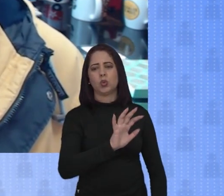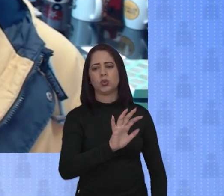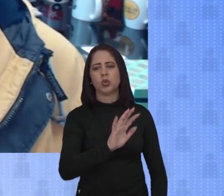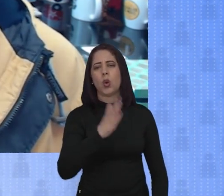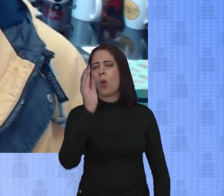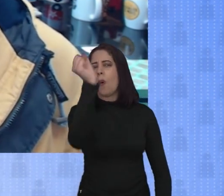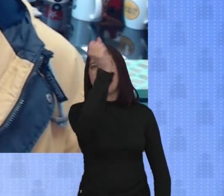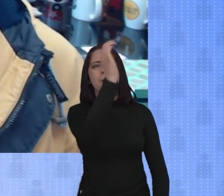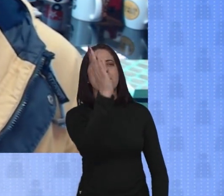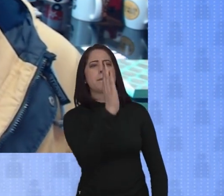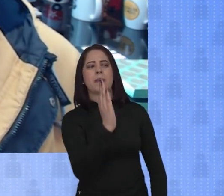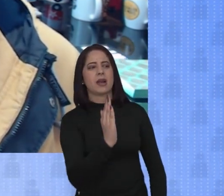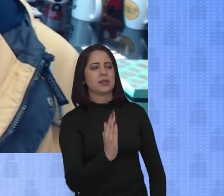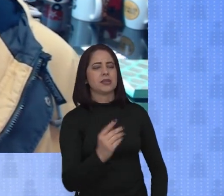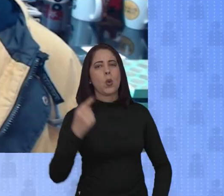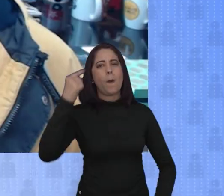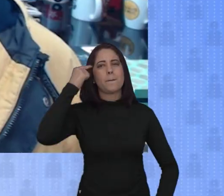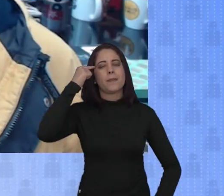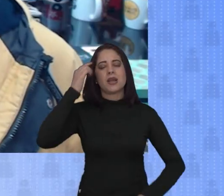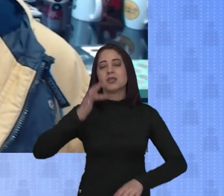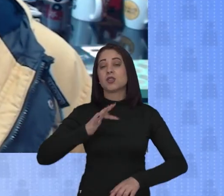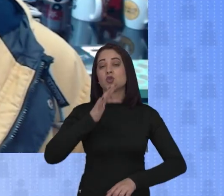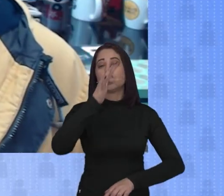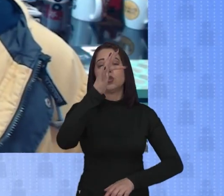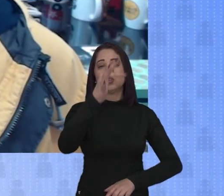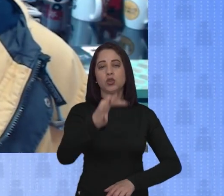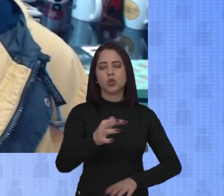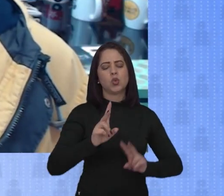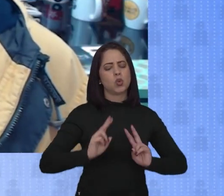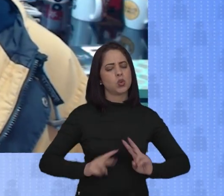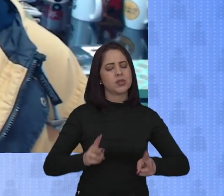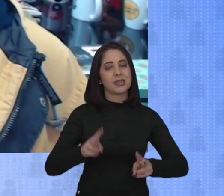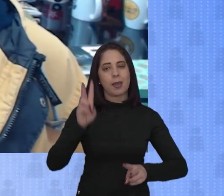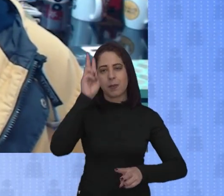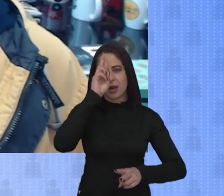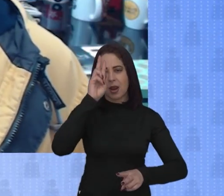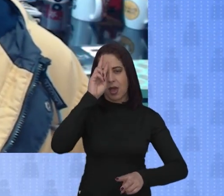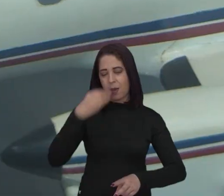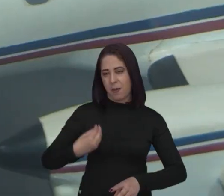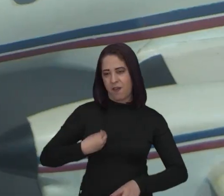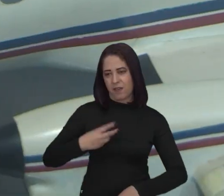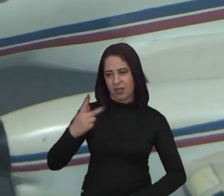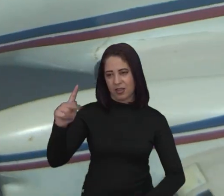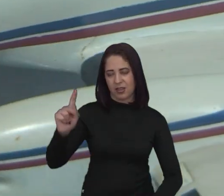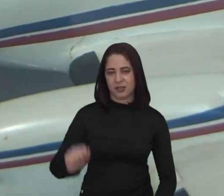Brasil que olha para o futuro, é uma dívida que tem com ele.